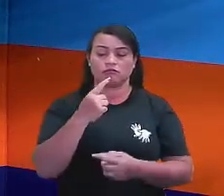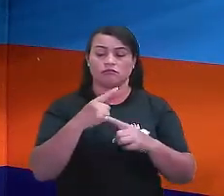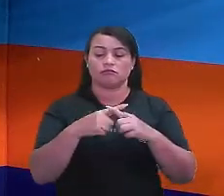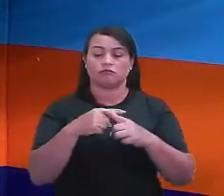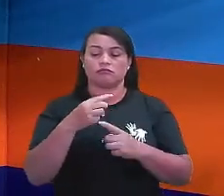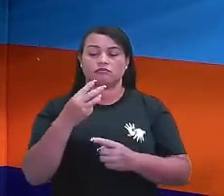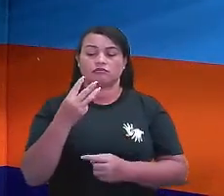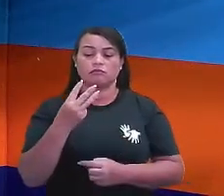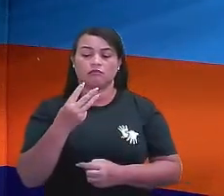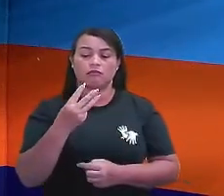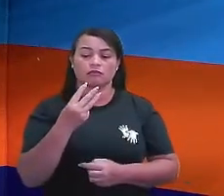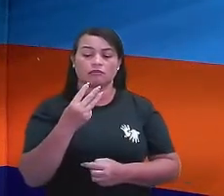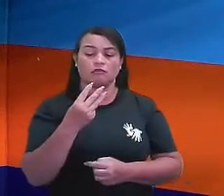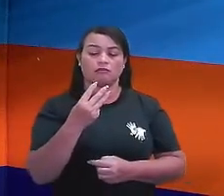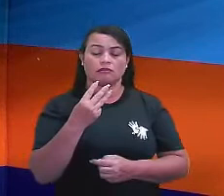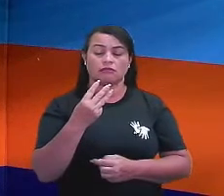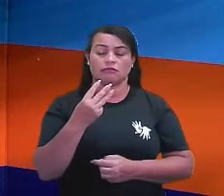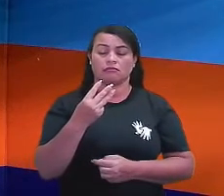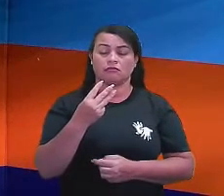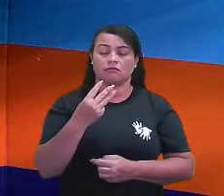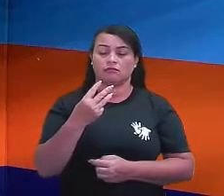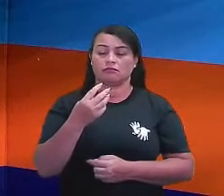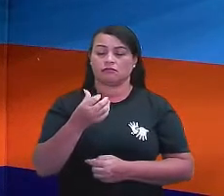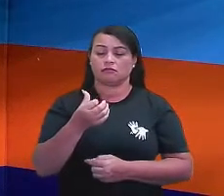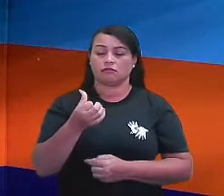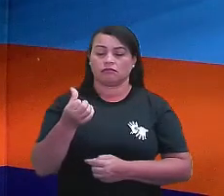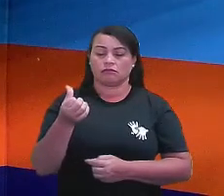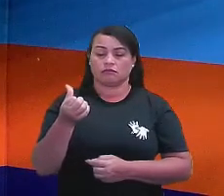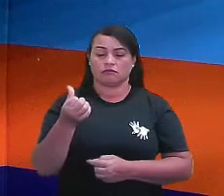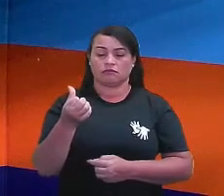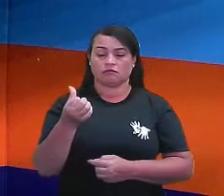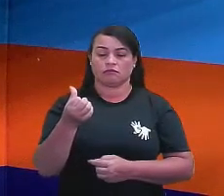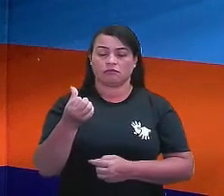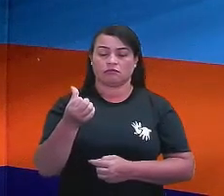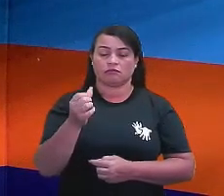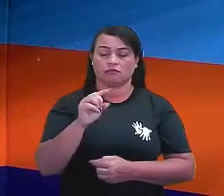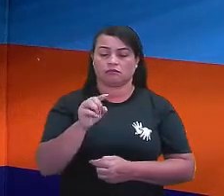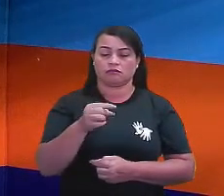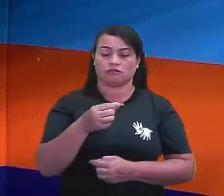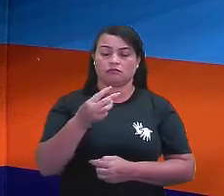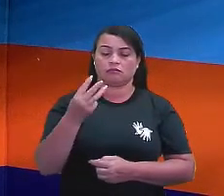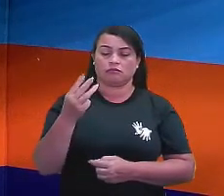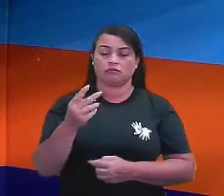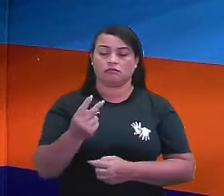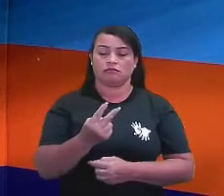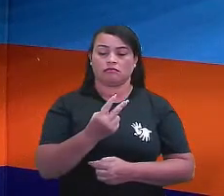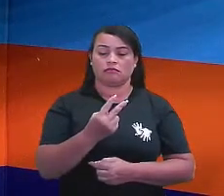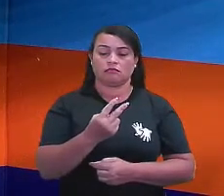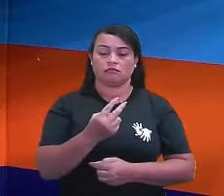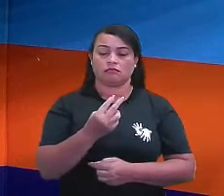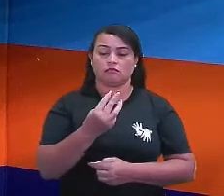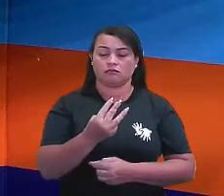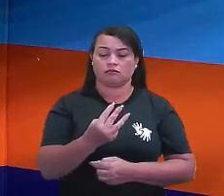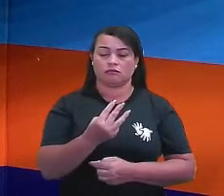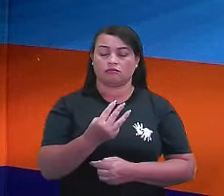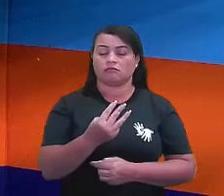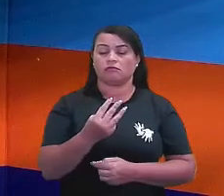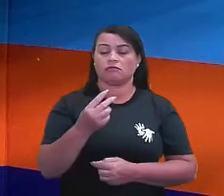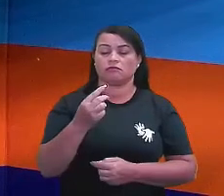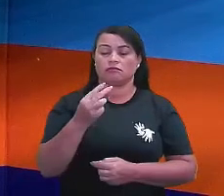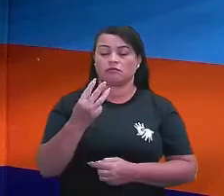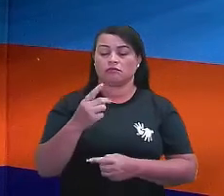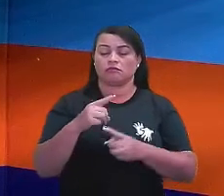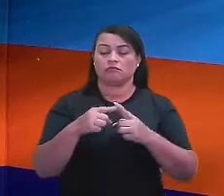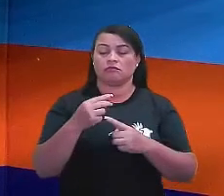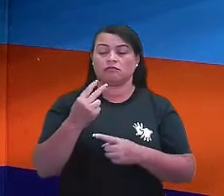3, 6. E aí eu boto o tracinho, né? 3 vezes 2, 6. E vou fazer a